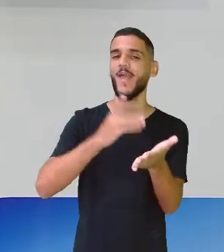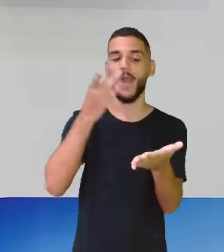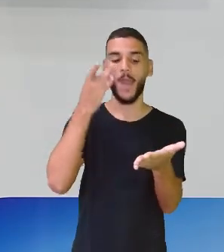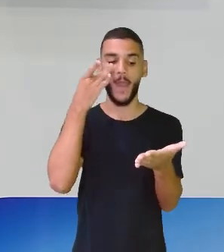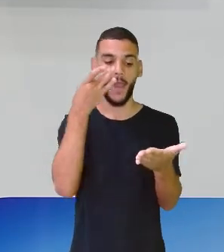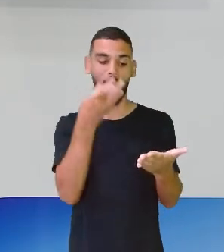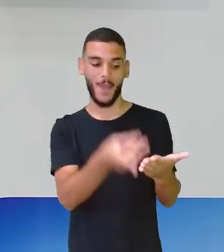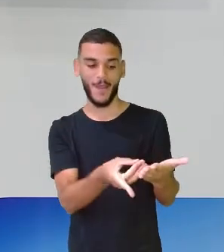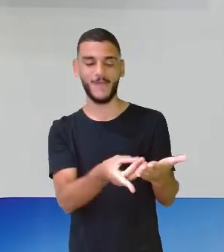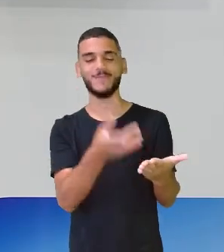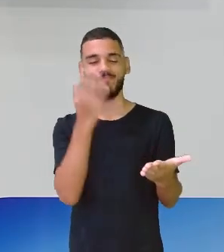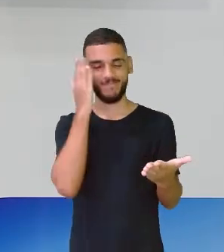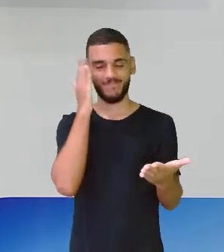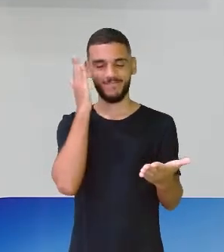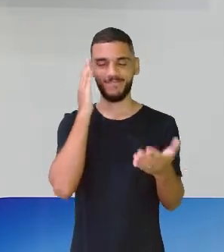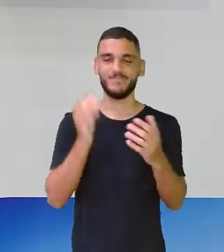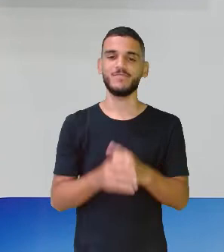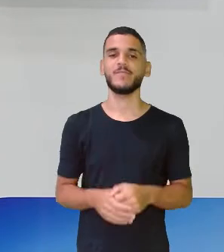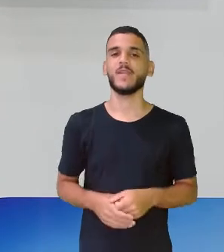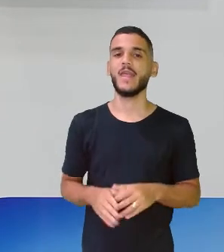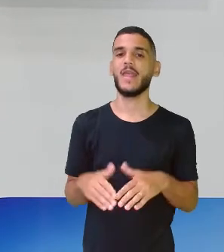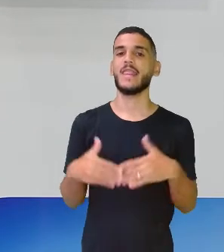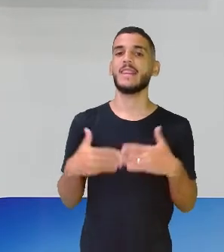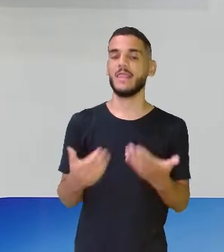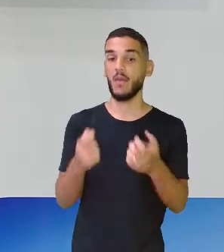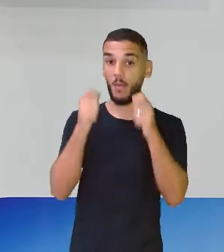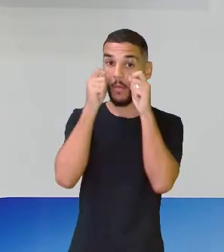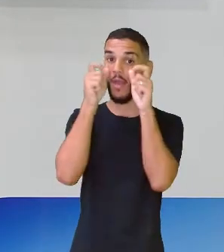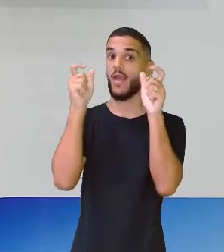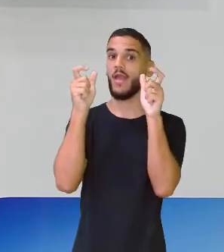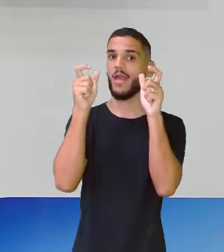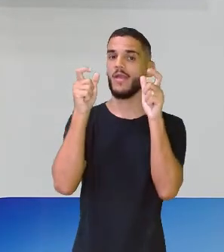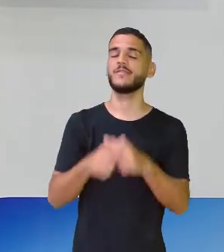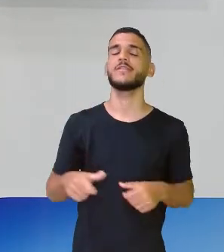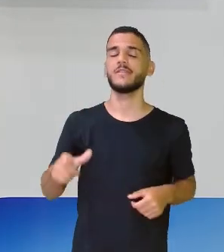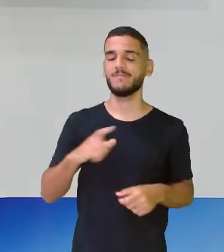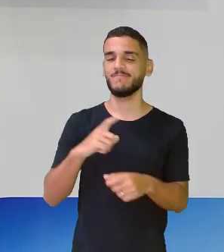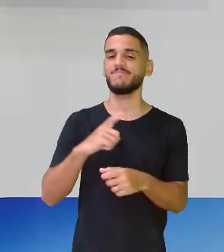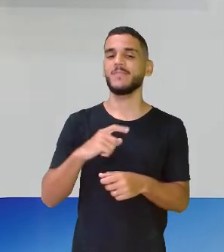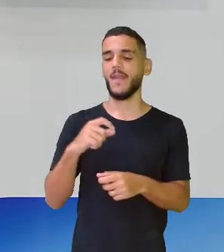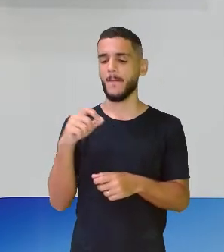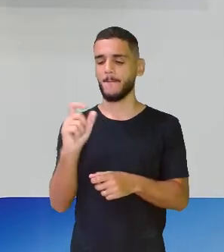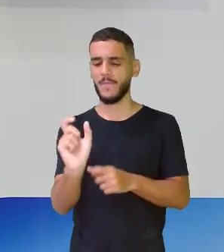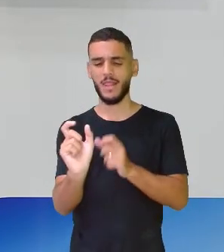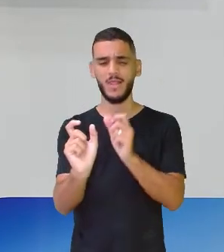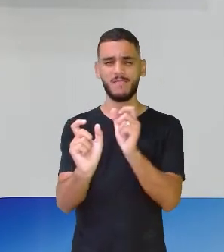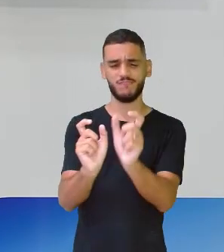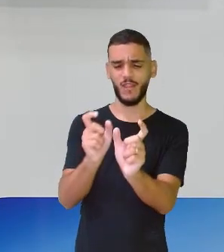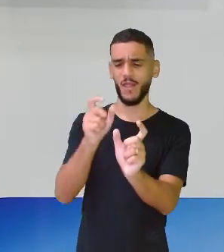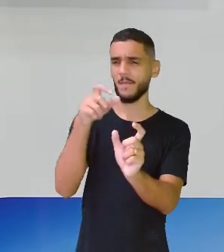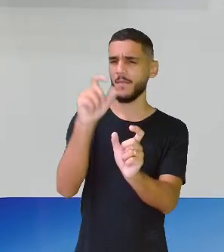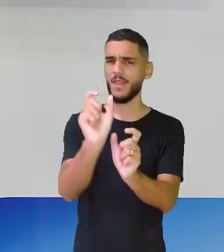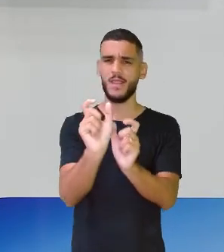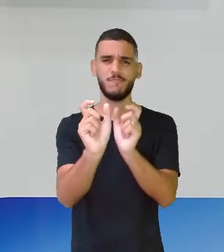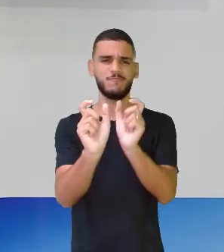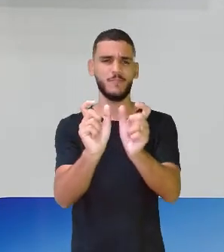também. Então, fica ligado aí nessa árvore que vai ter esses pedacinhos. A árvore